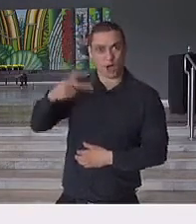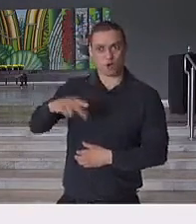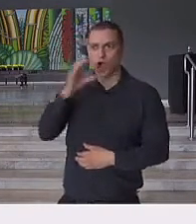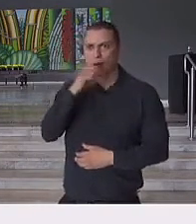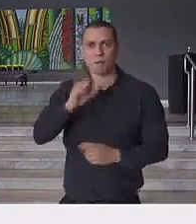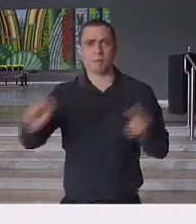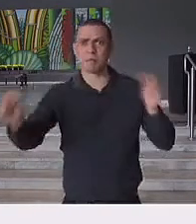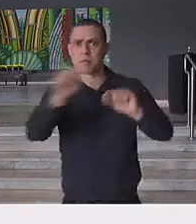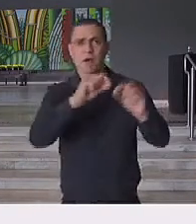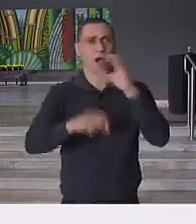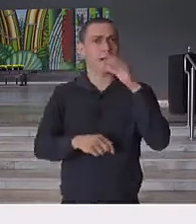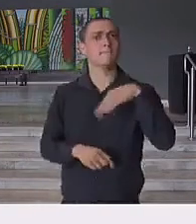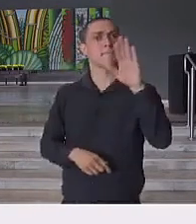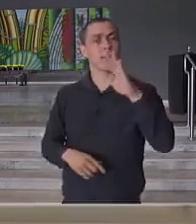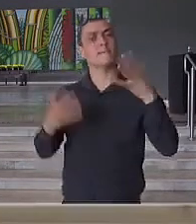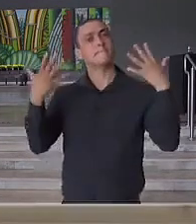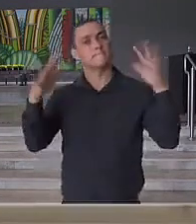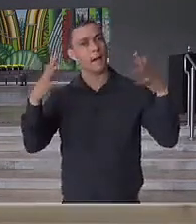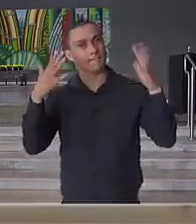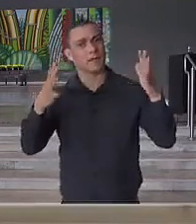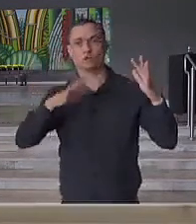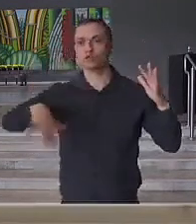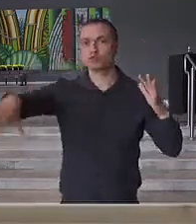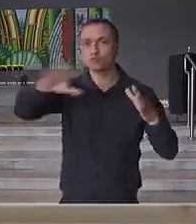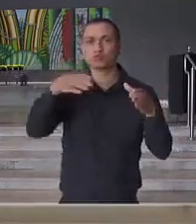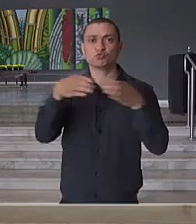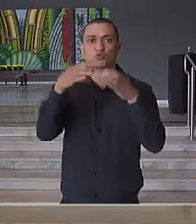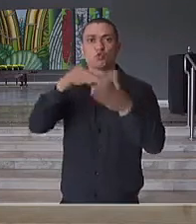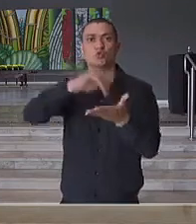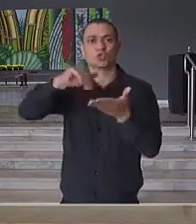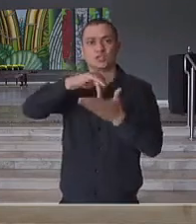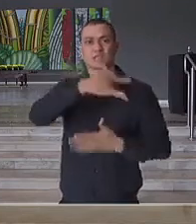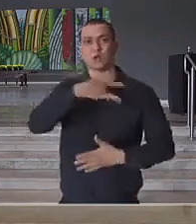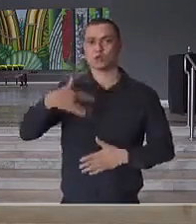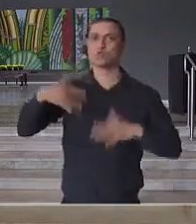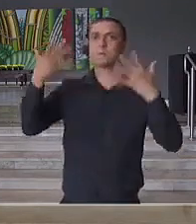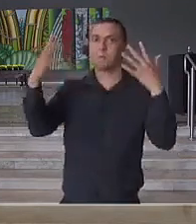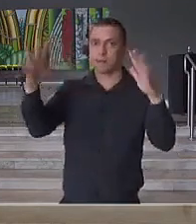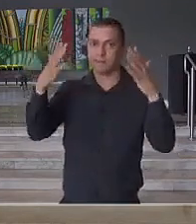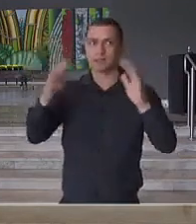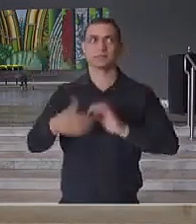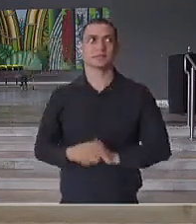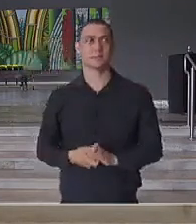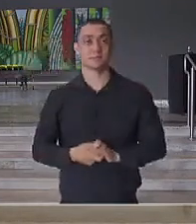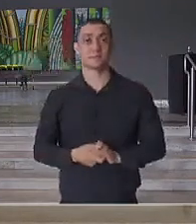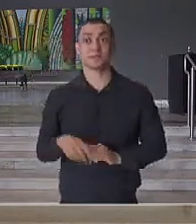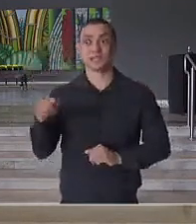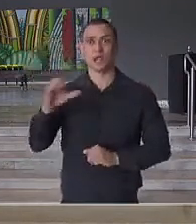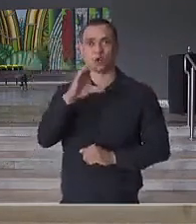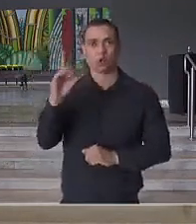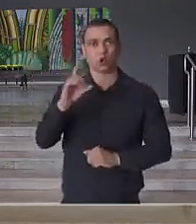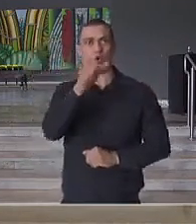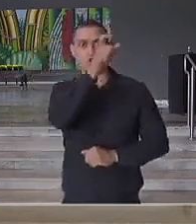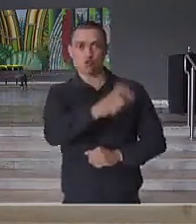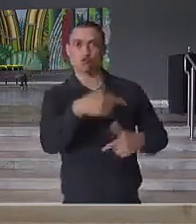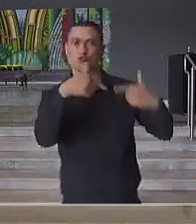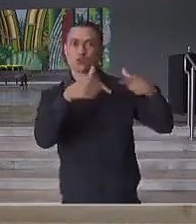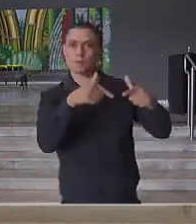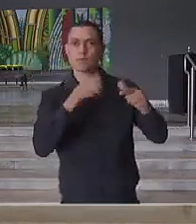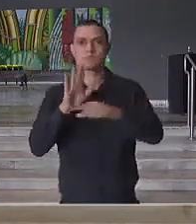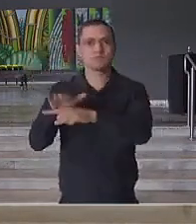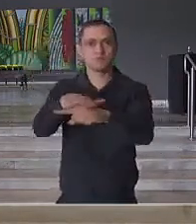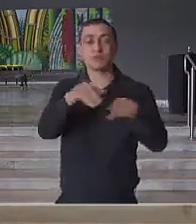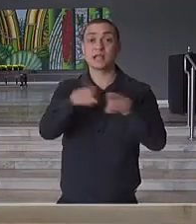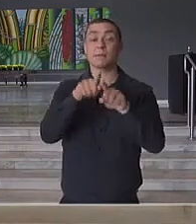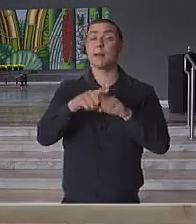São Paulo. Parabéns a toda a equipe da Secretaria da Saúde que tem coordenado esse trabalho e parabéns também